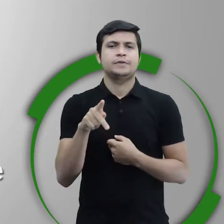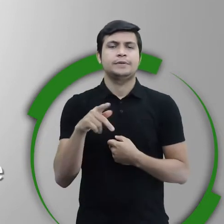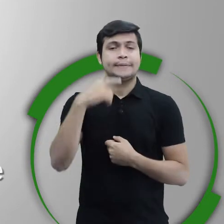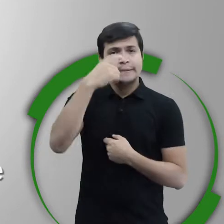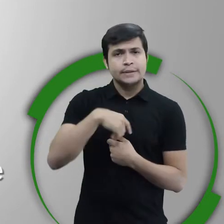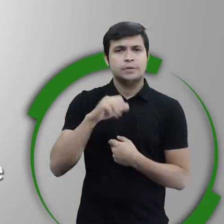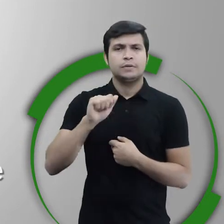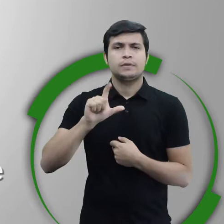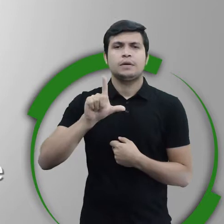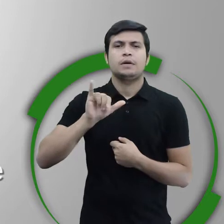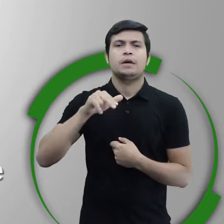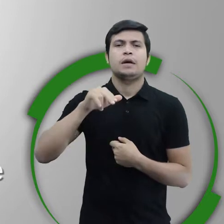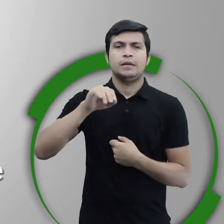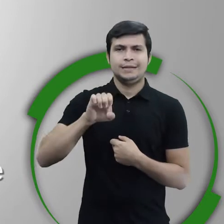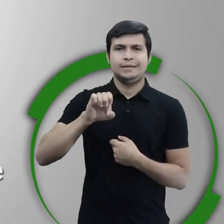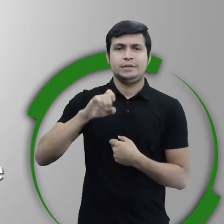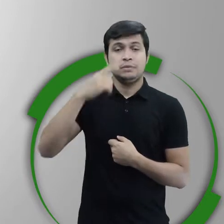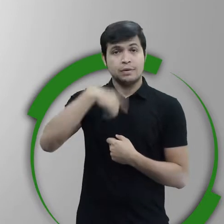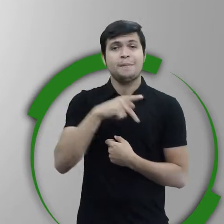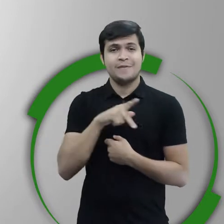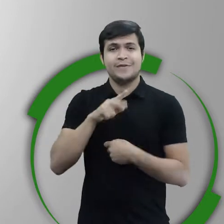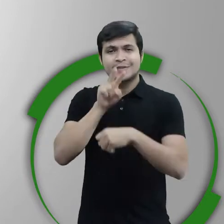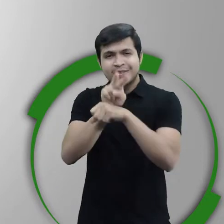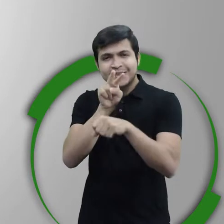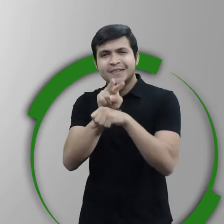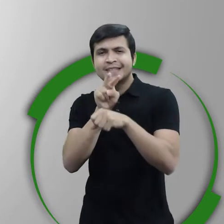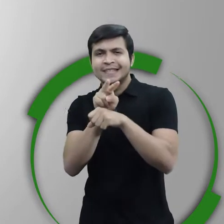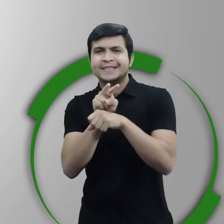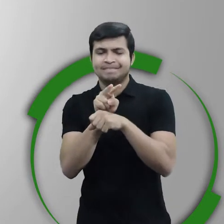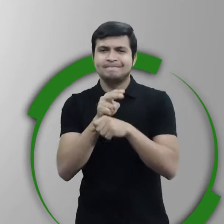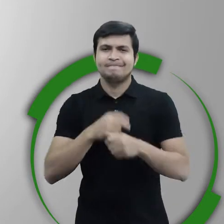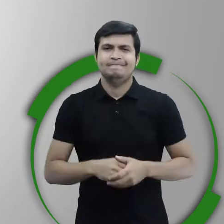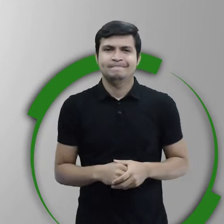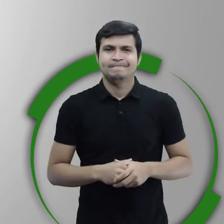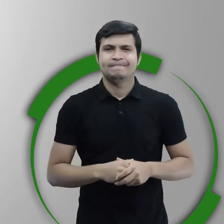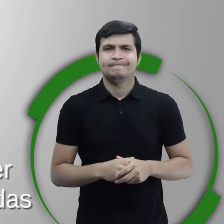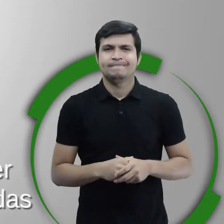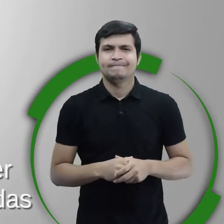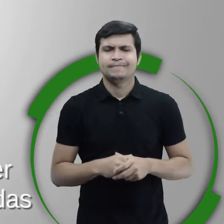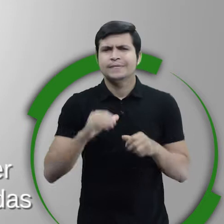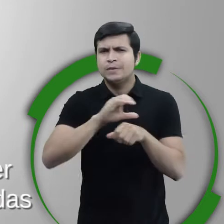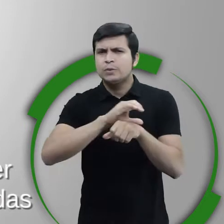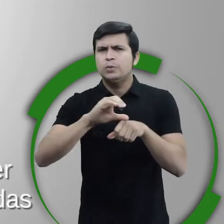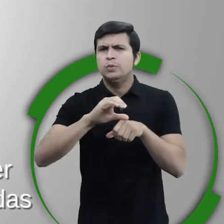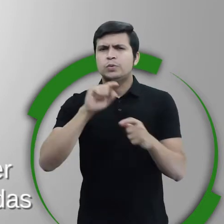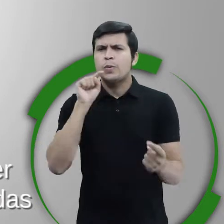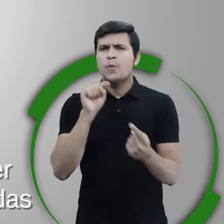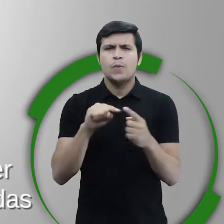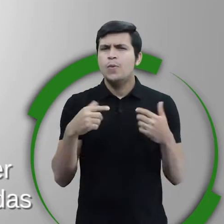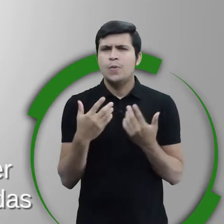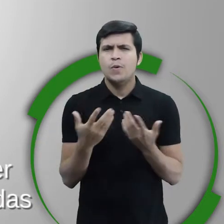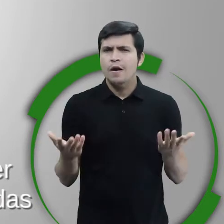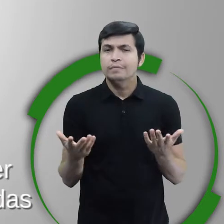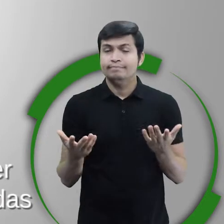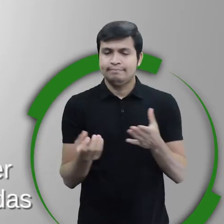professora de Biologia e estarei atuando como tutora que irá lhe orientar durante as aulas. O nosso curso tem o intuito